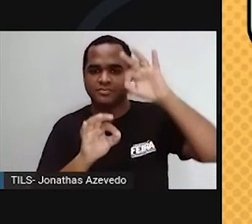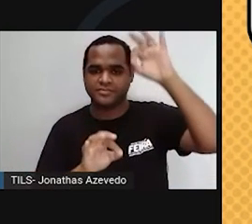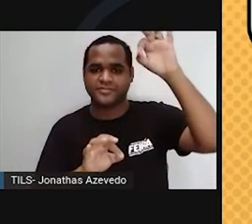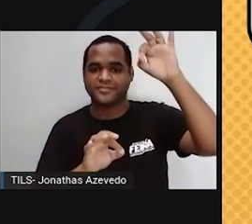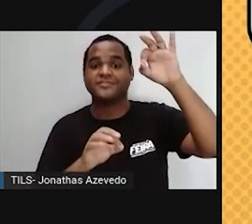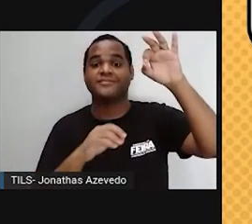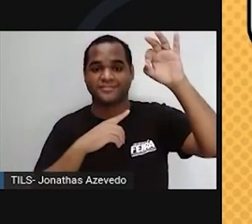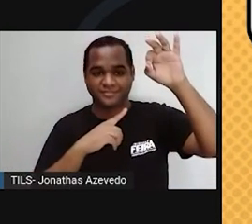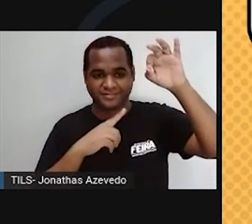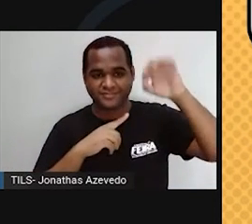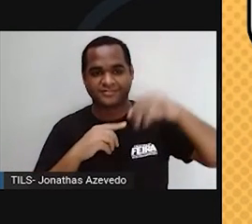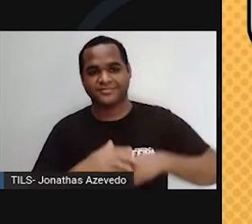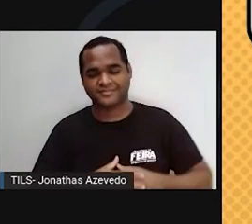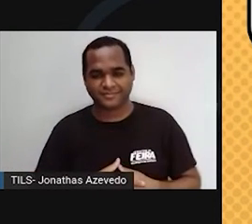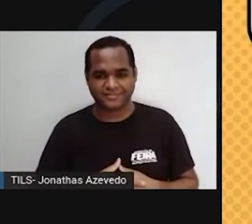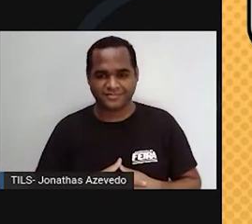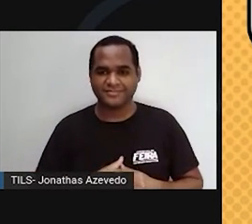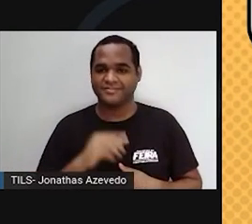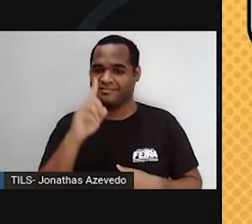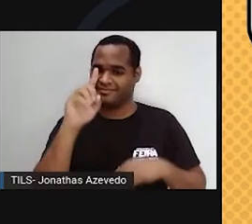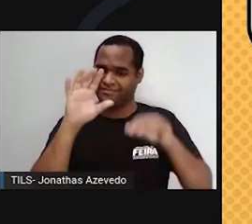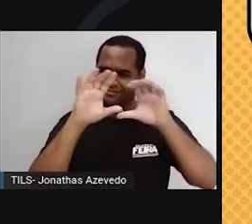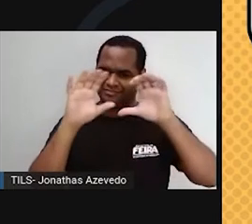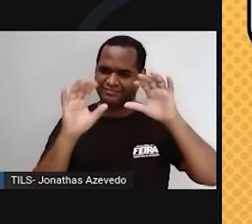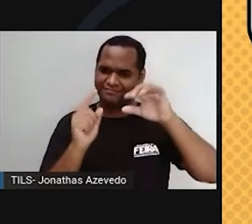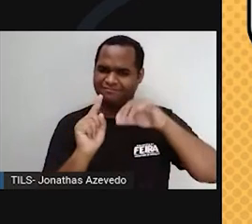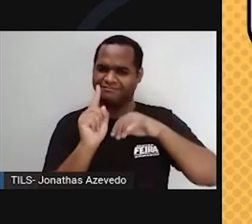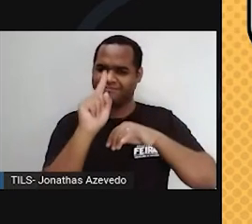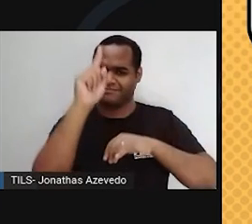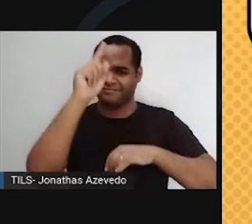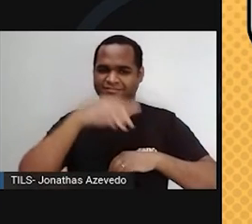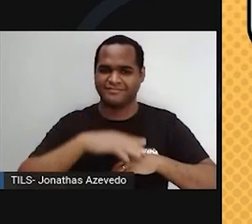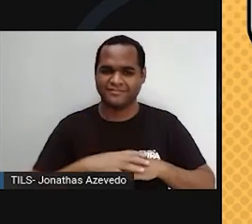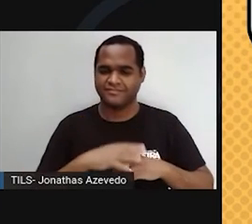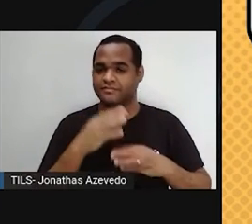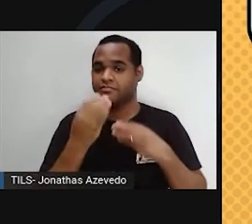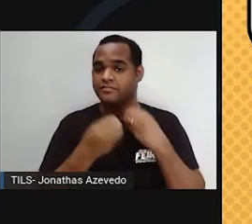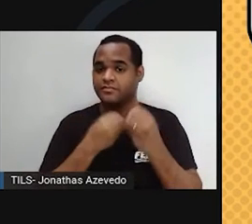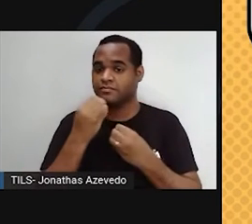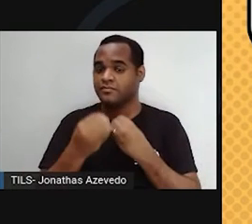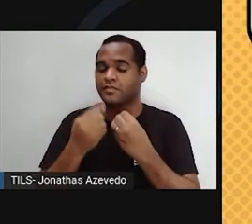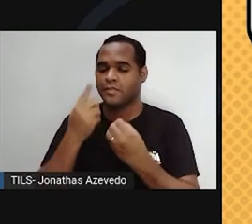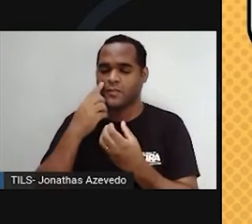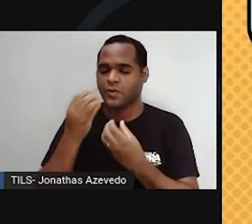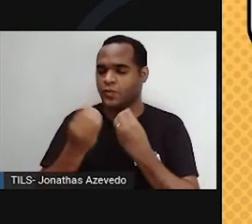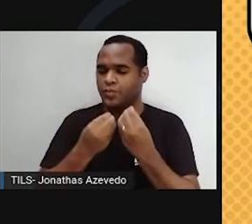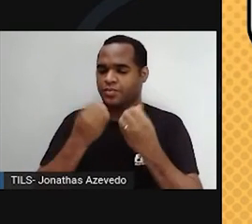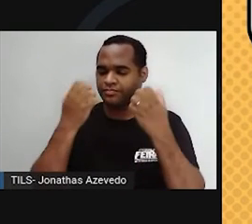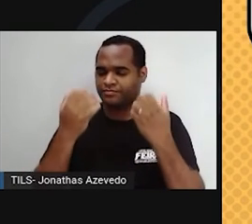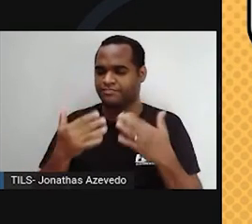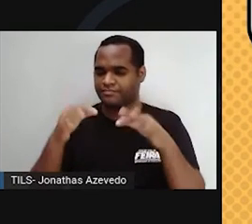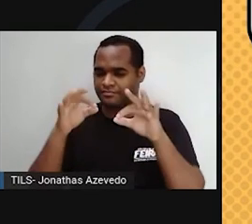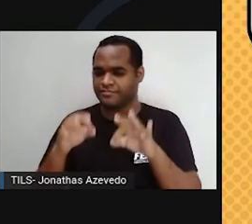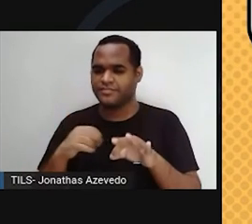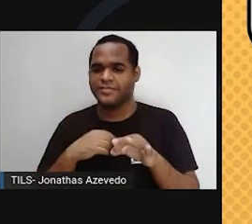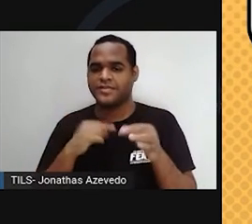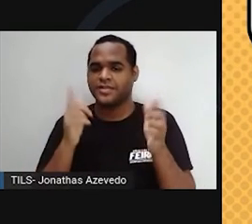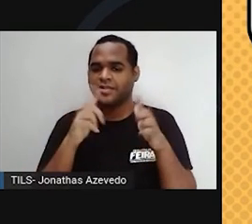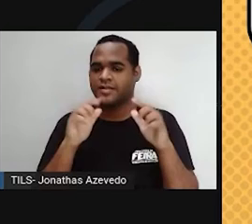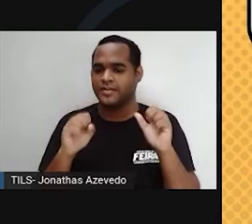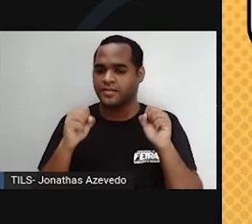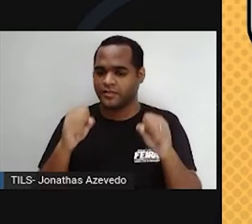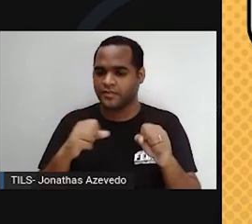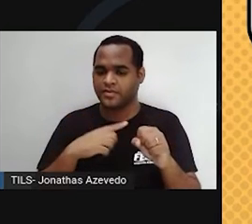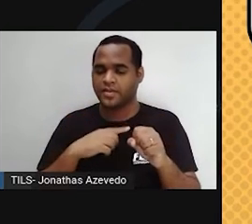espaço. Neste episódio, vamos falar um pouco sobre como estamos, de certa forma, caminhando para fora